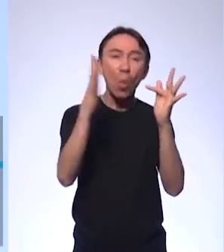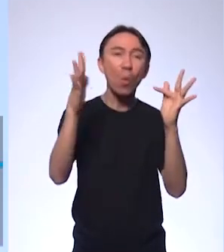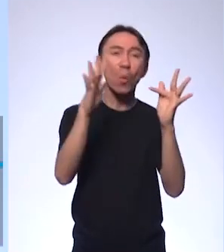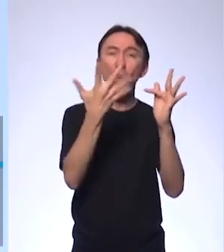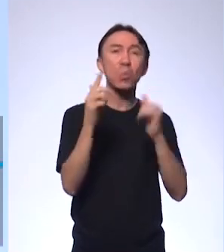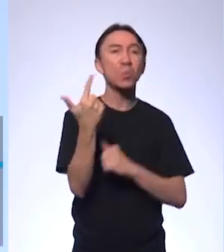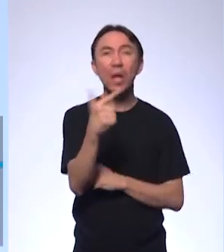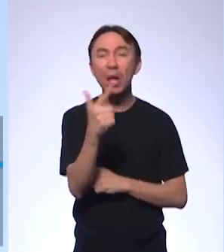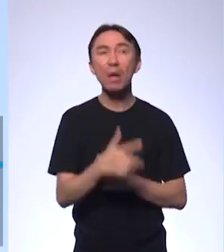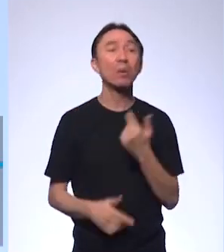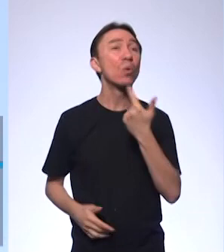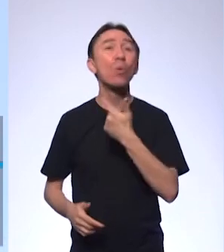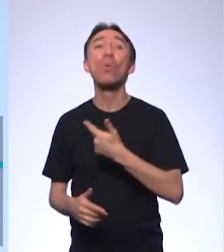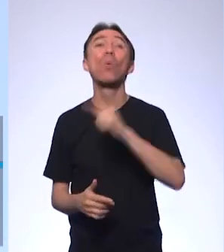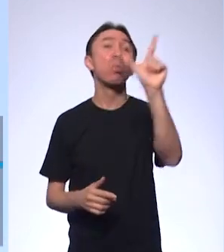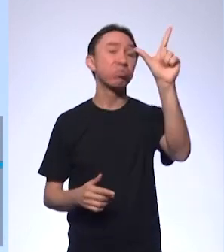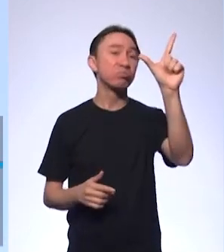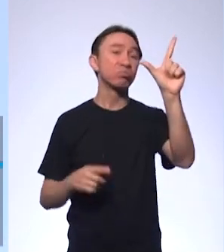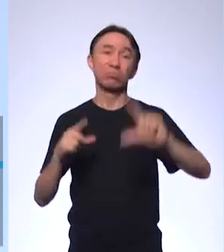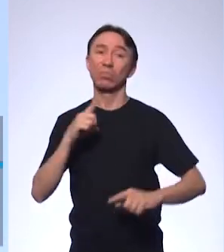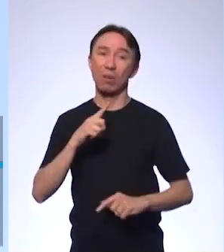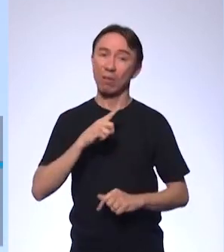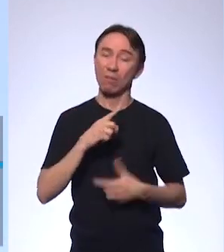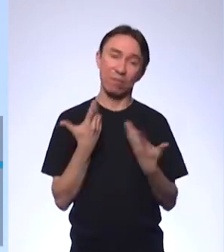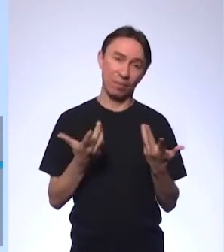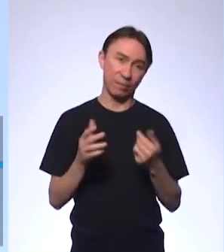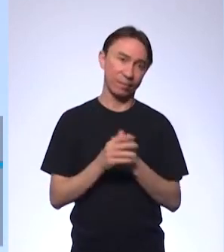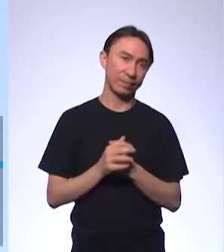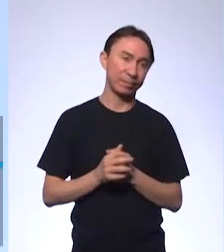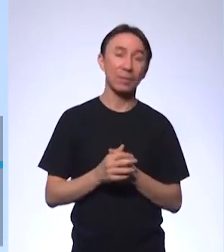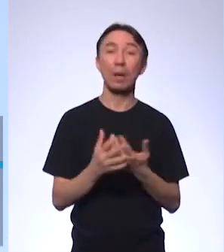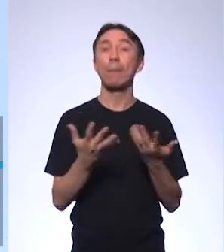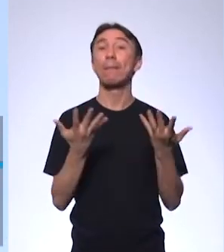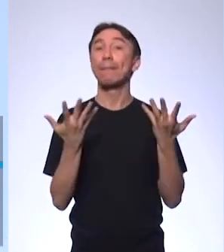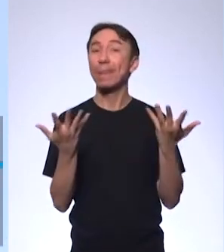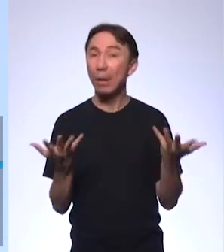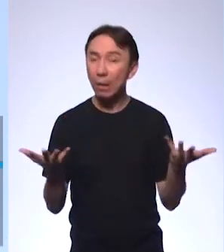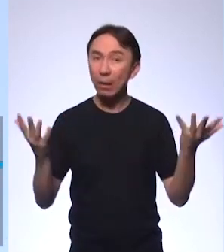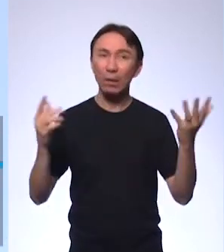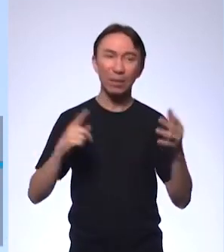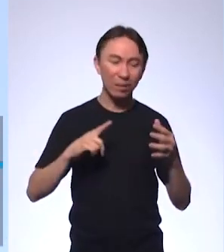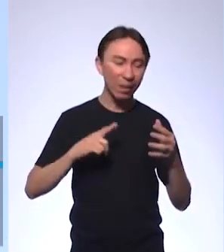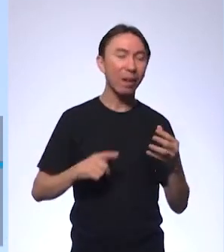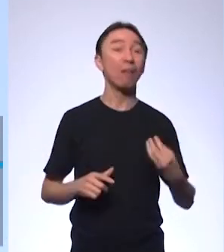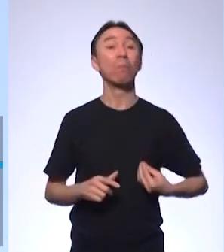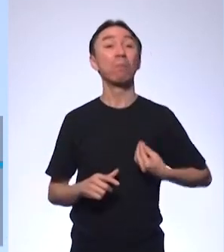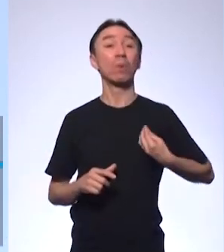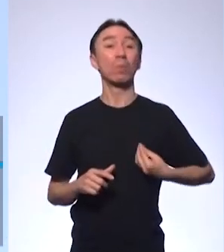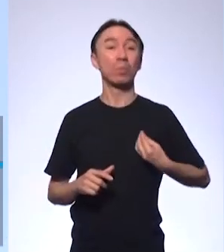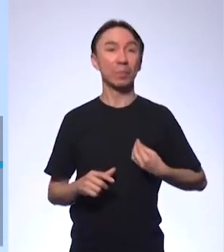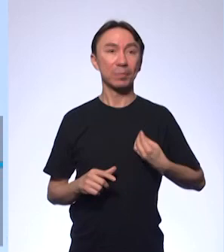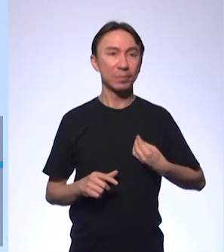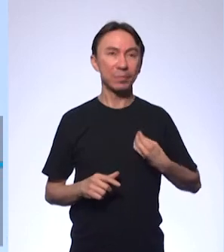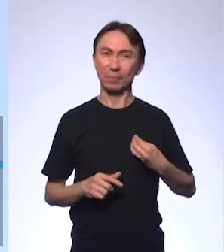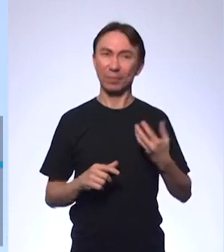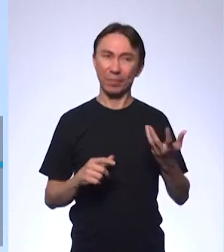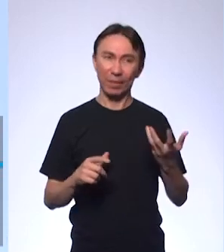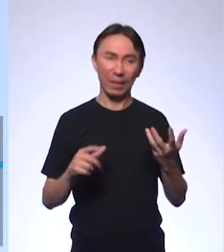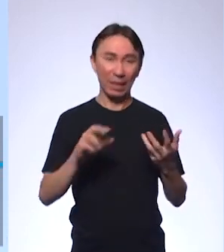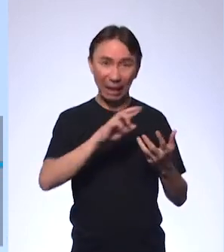a quimiossíntese, por exemplo, né? Mas se a gente pensar no geral, na maioria dos seres vivos, né, os seres